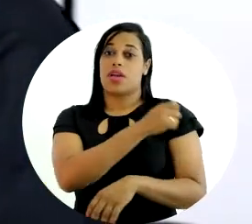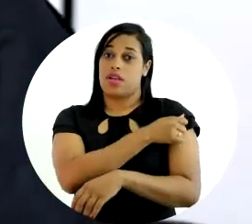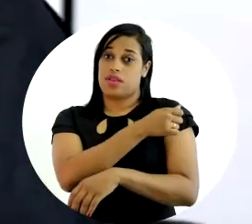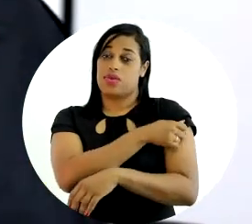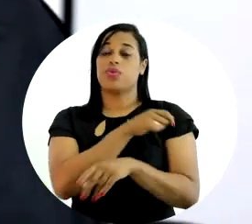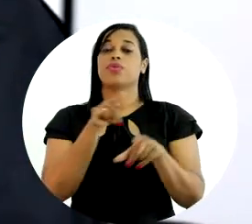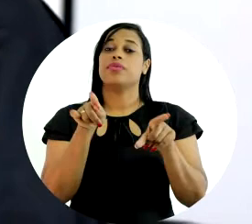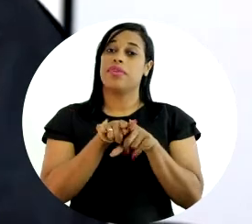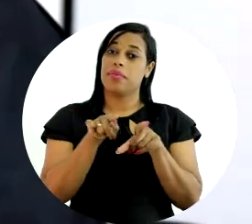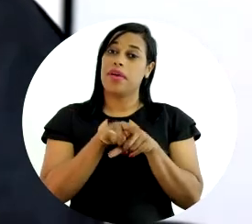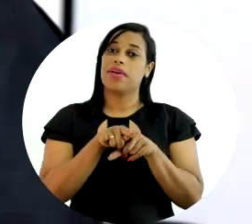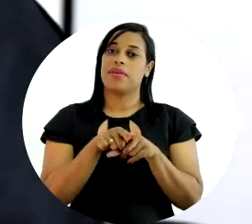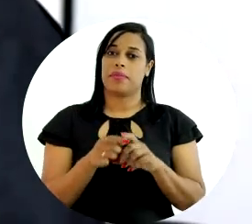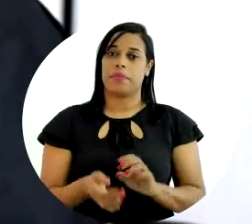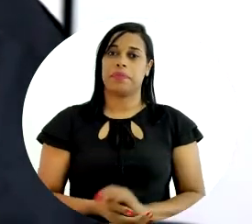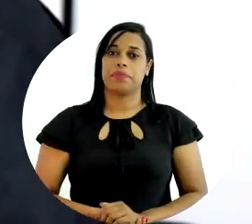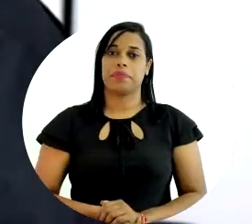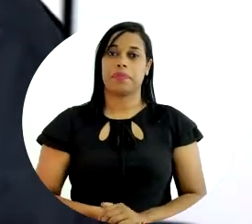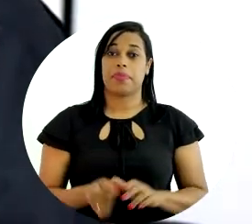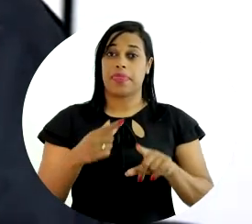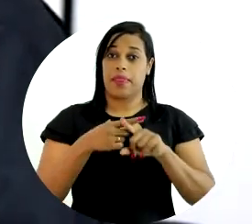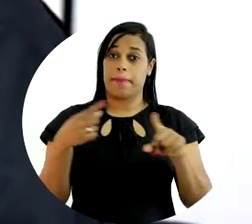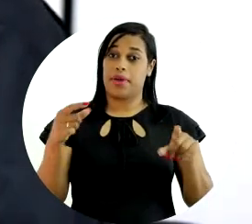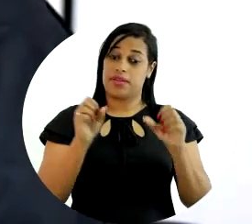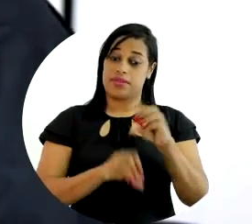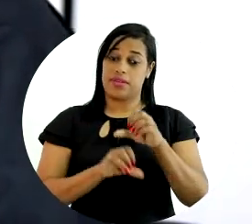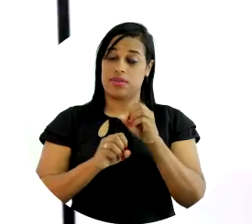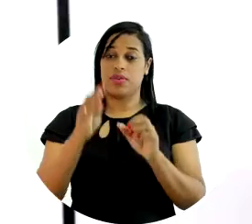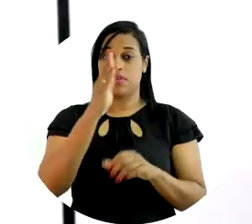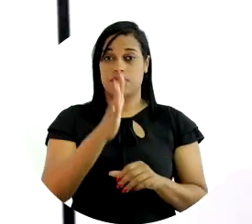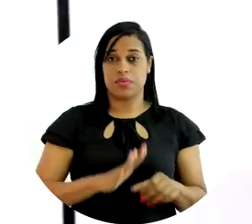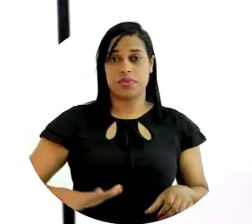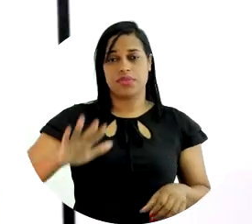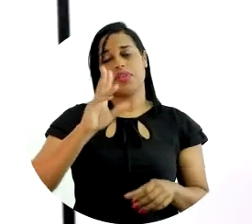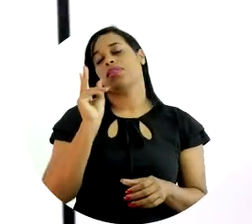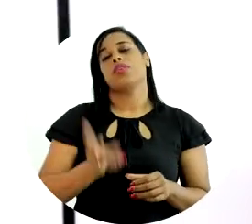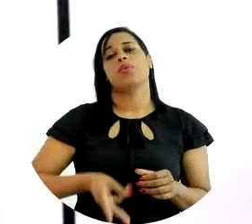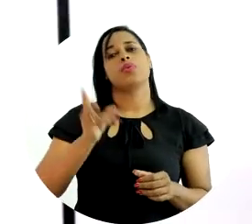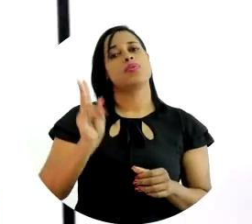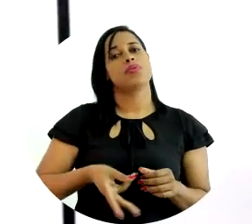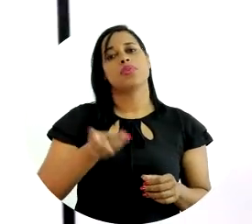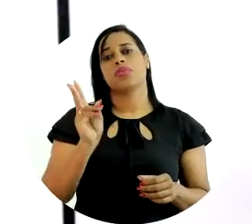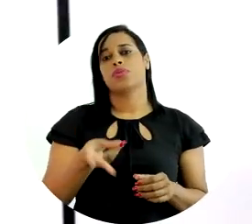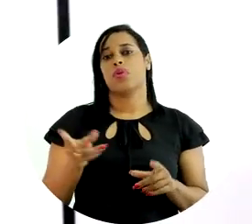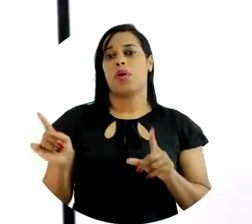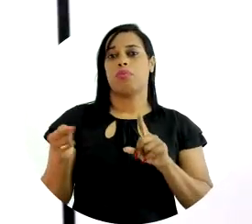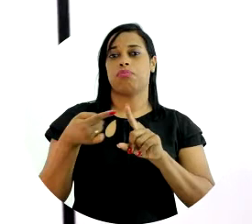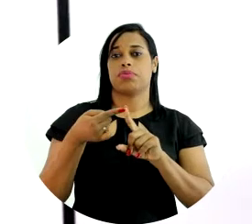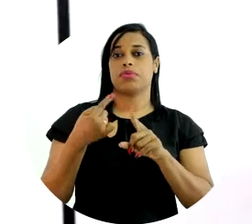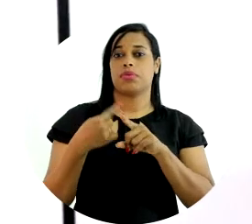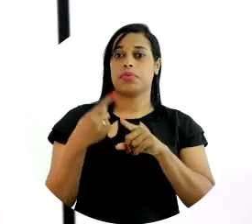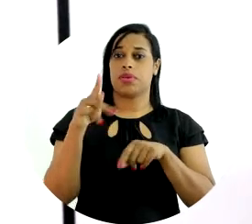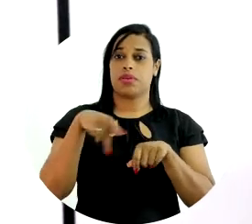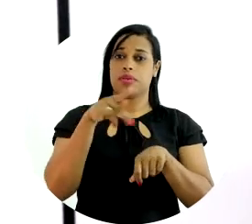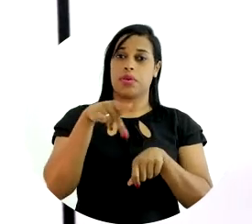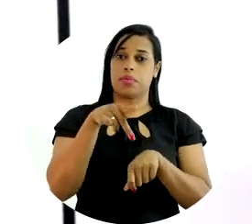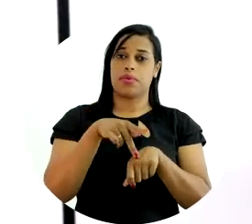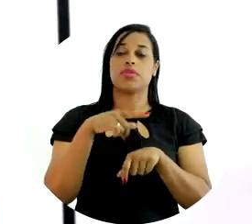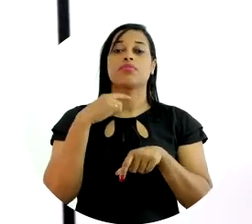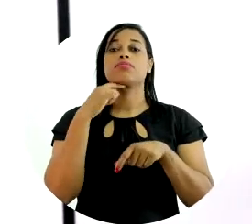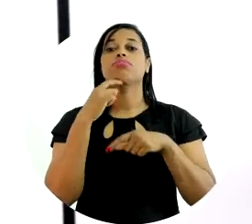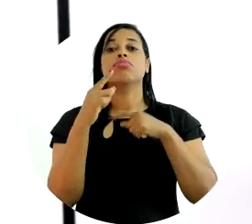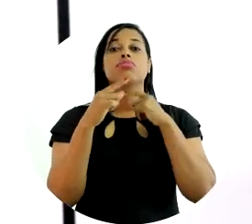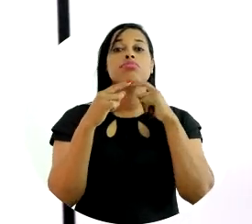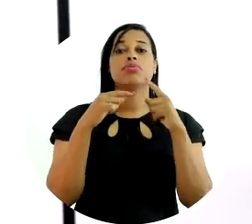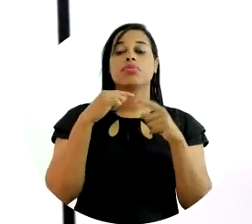ea onde também surgiu nas áreas da educação brasileira continuou sem conseguir atingir por conta da amplitude do